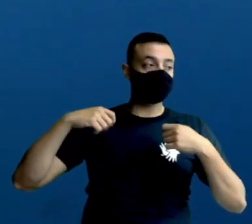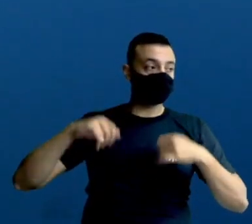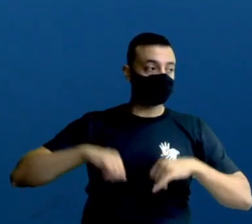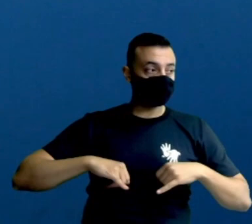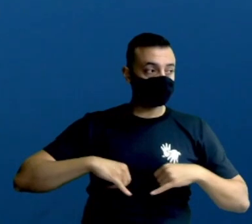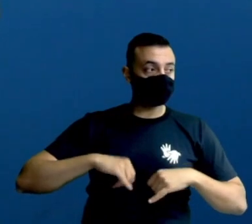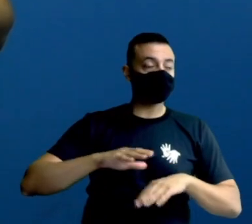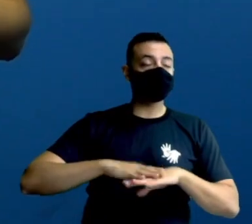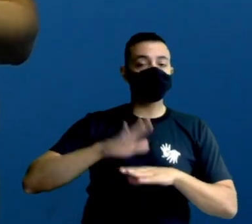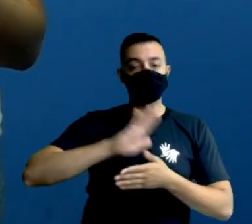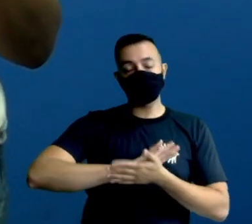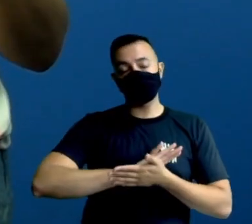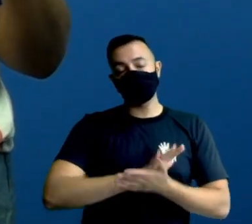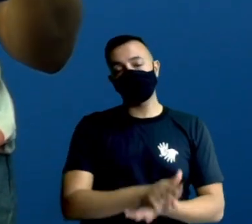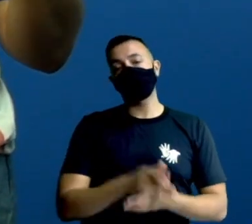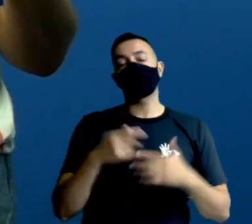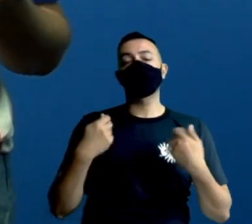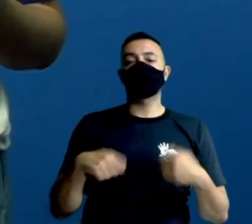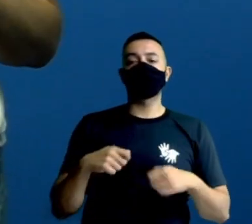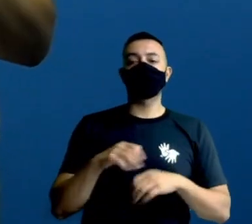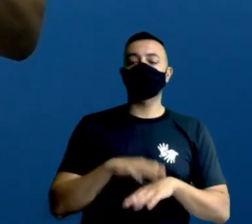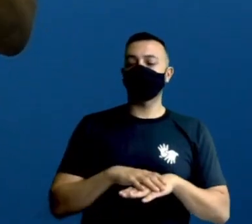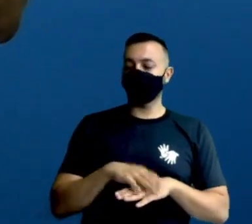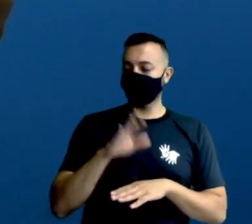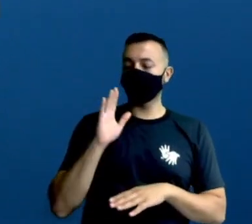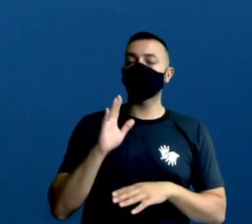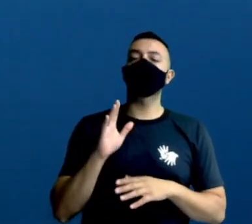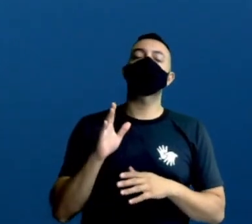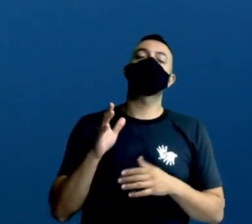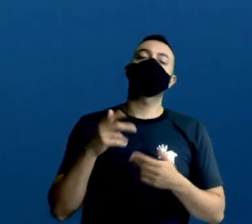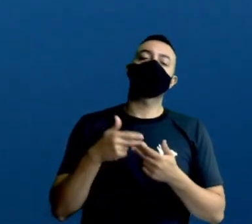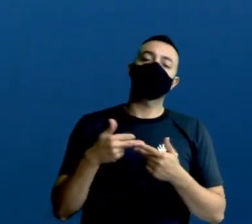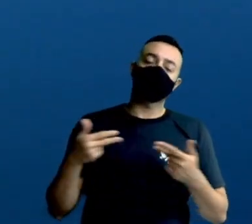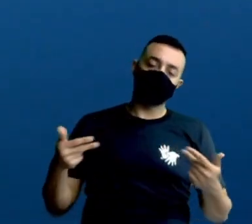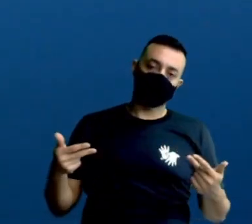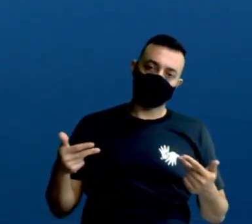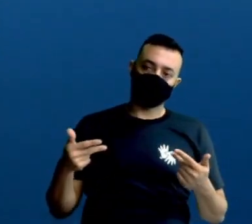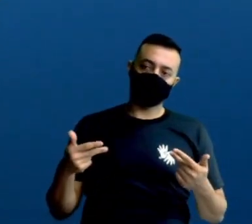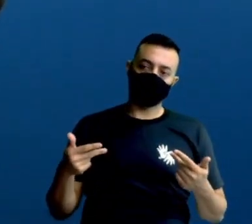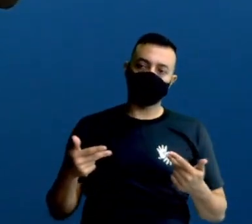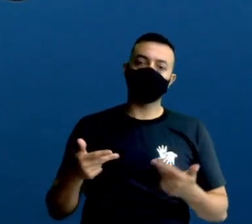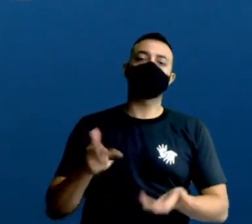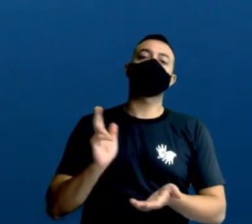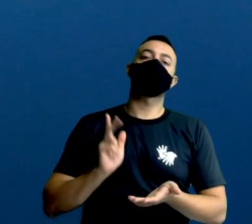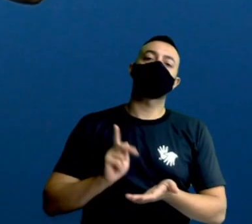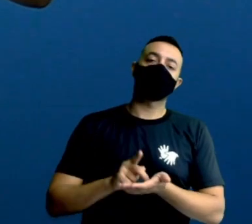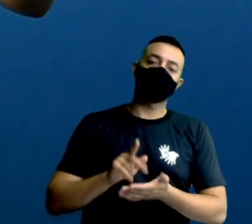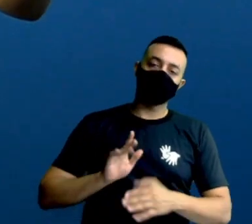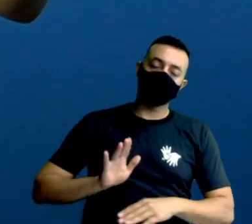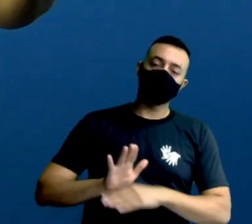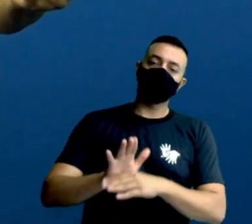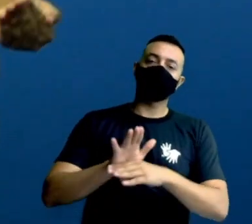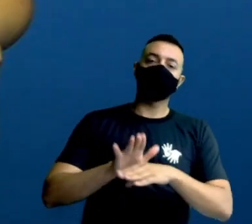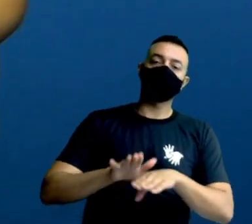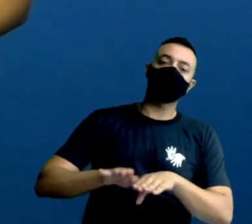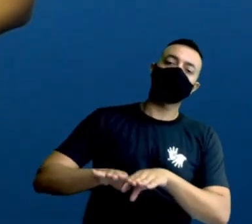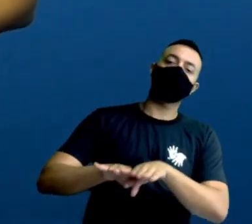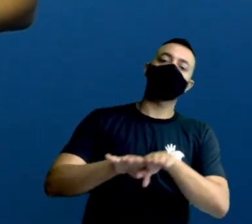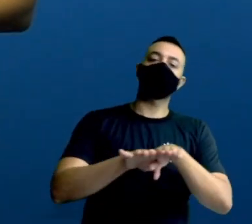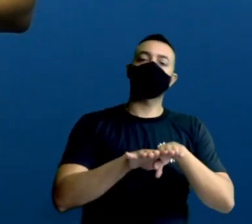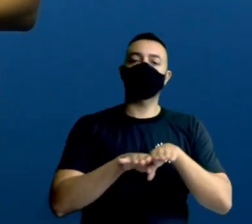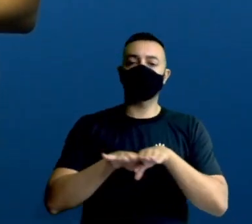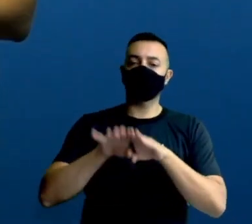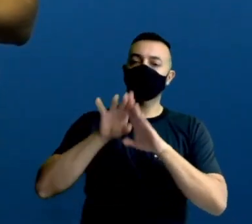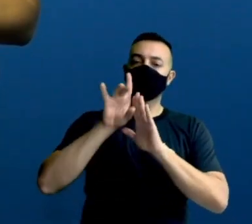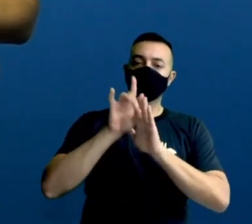sofre muito mais racismo e preconceito e precisa muito mais de ações que tragam de fato uma equidade